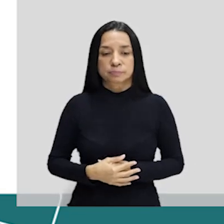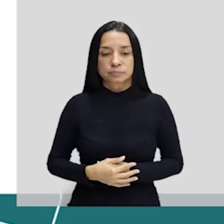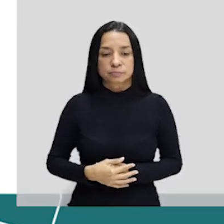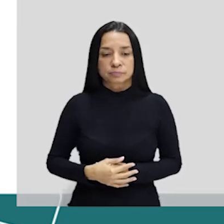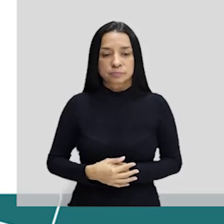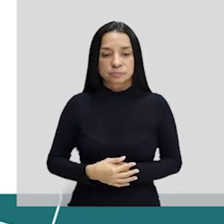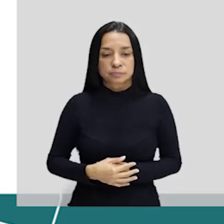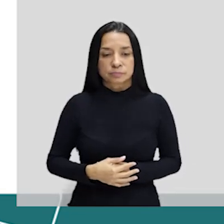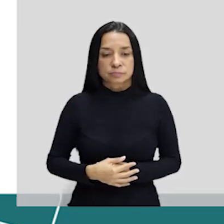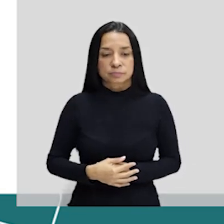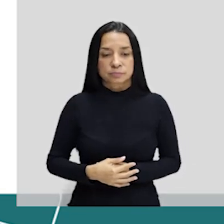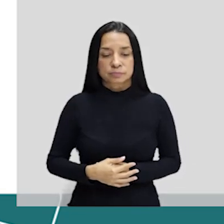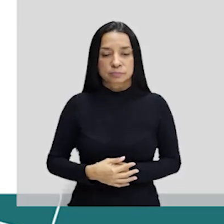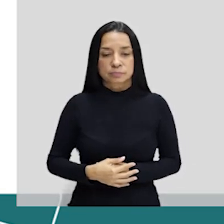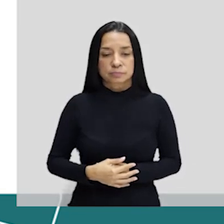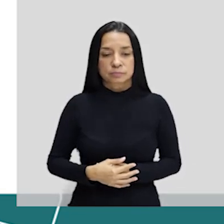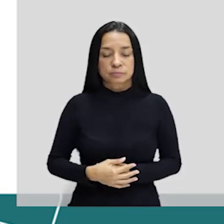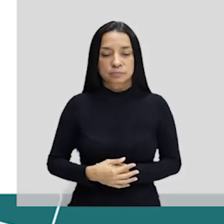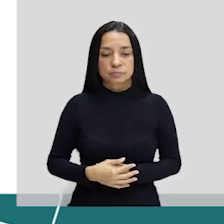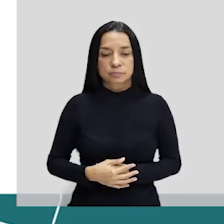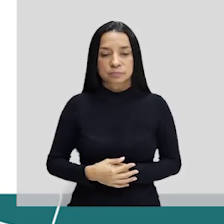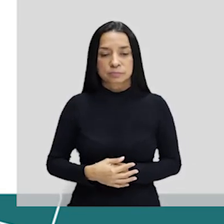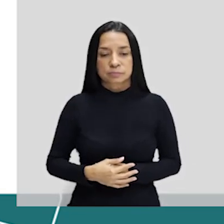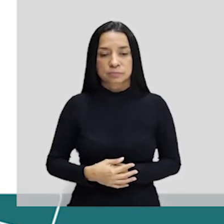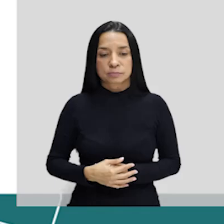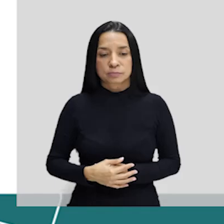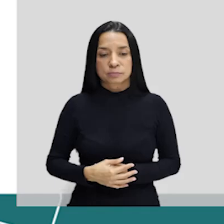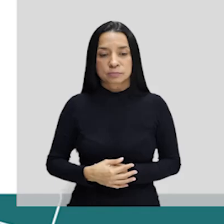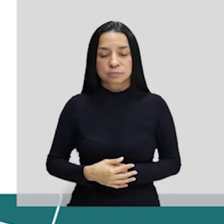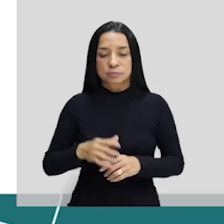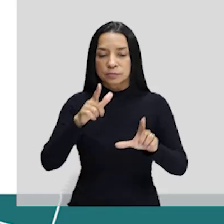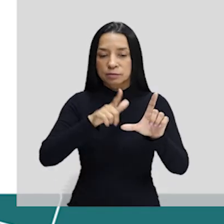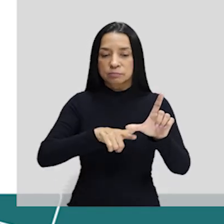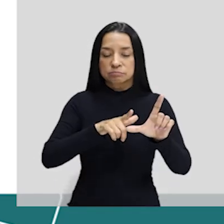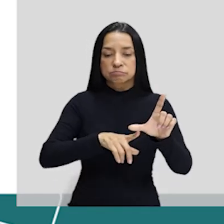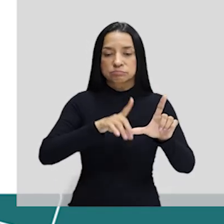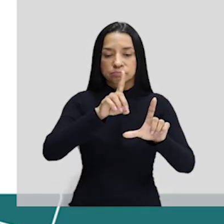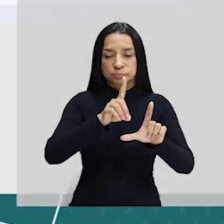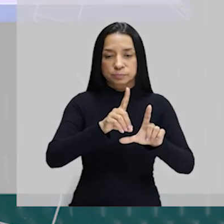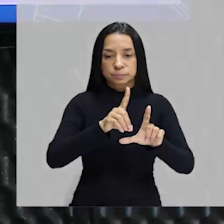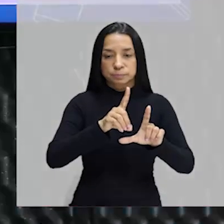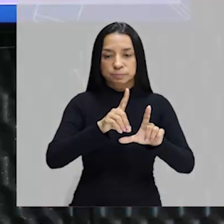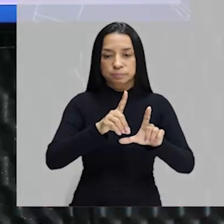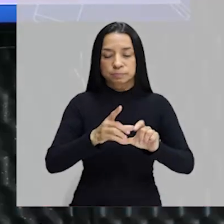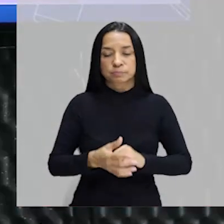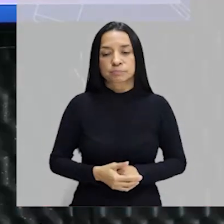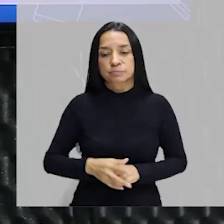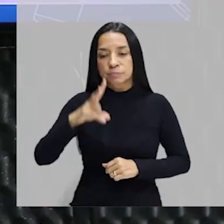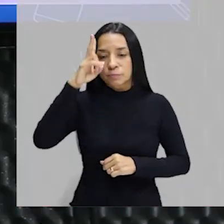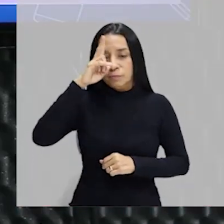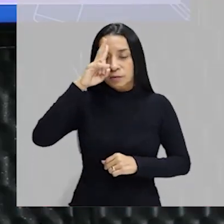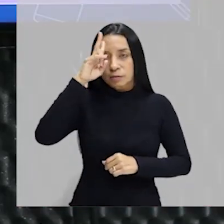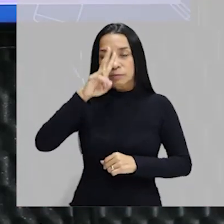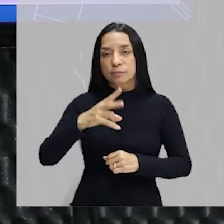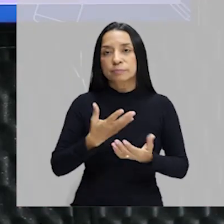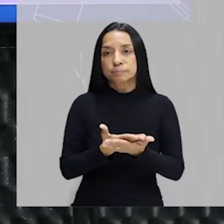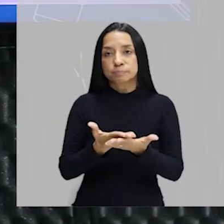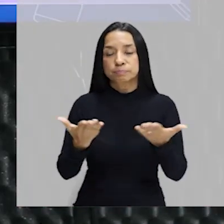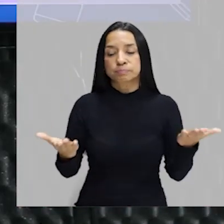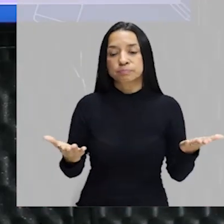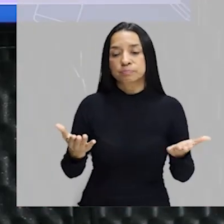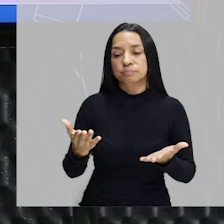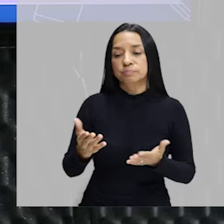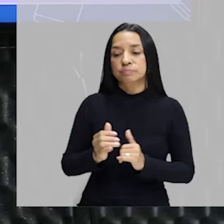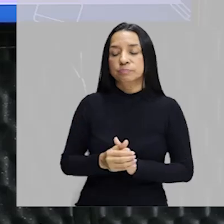alternativa correta. Então, primeira, segunda e a quarta, ficou a letra D. Só para lembrar para vocês aqui